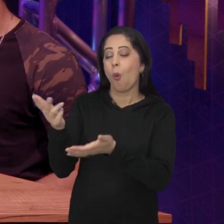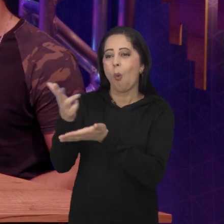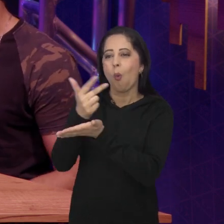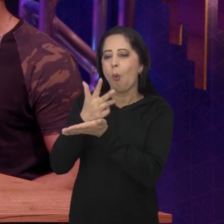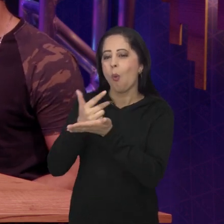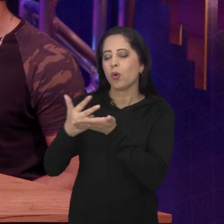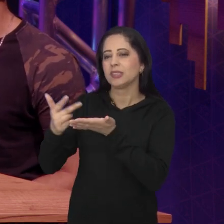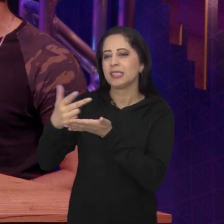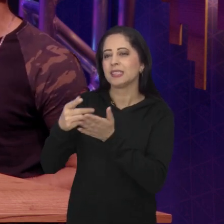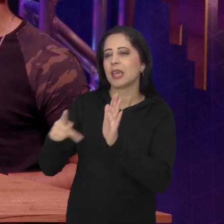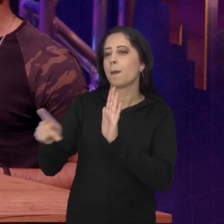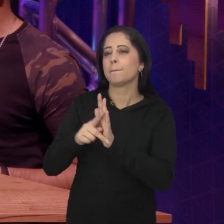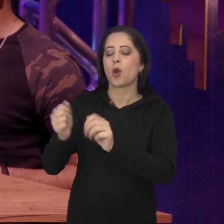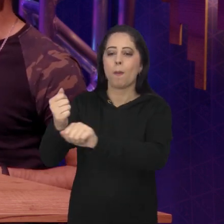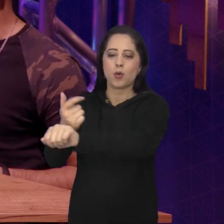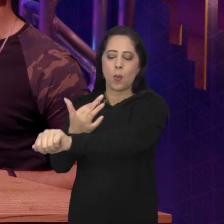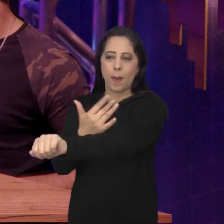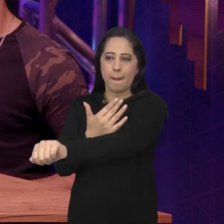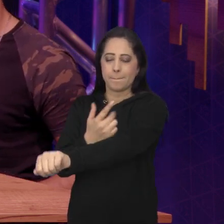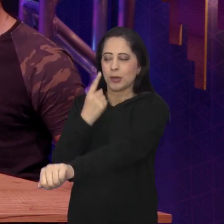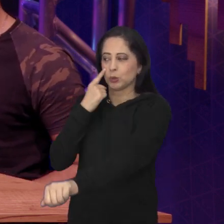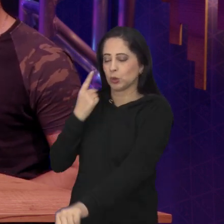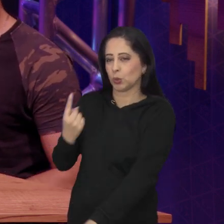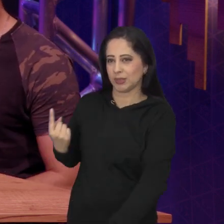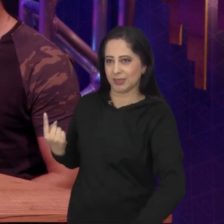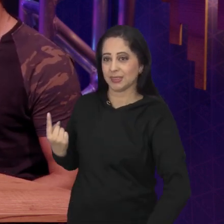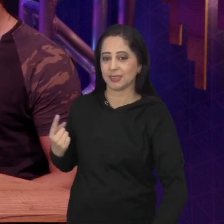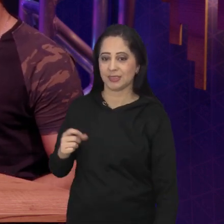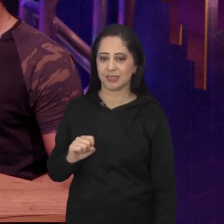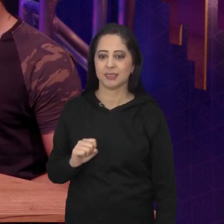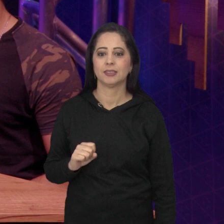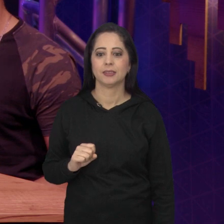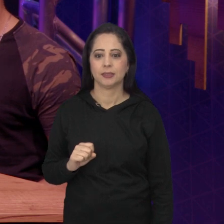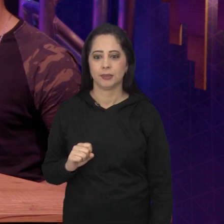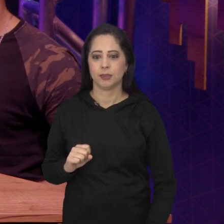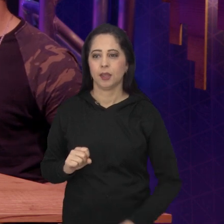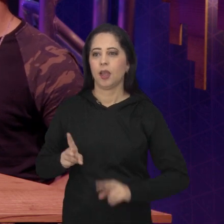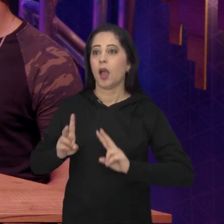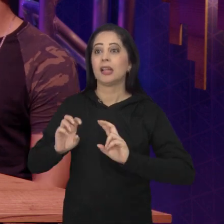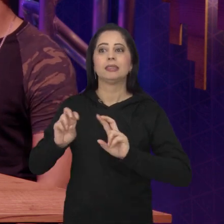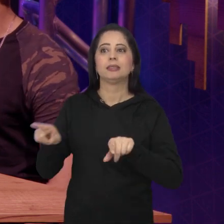se trata de emoções e